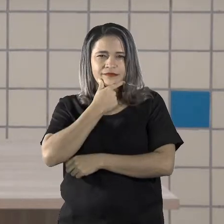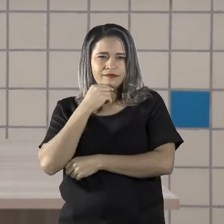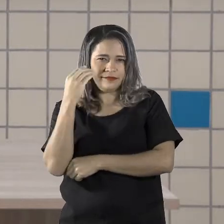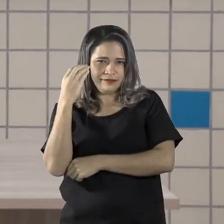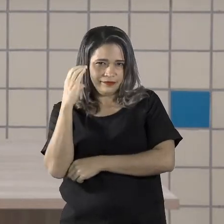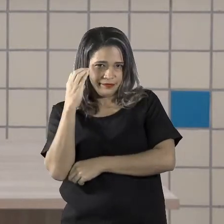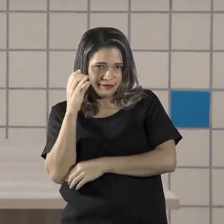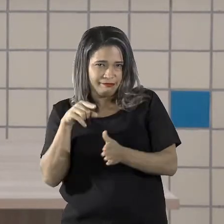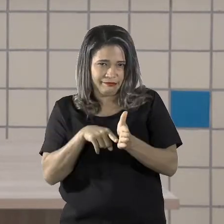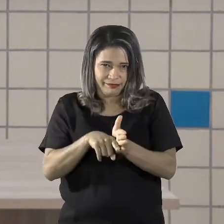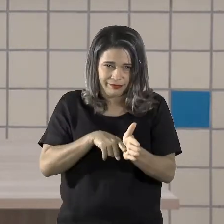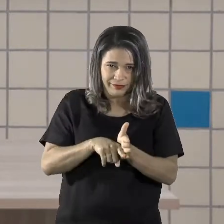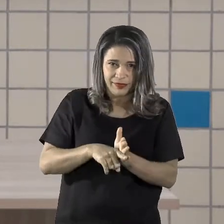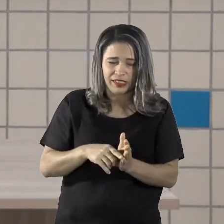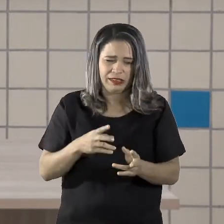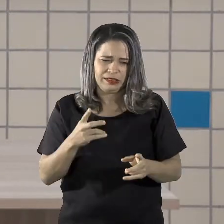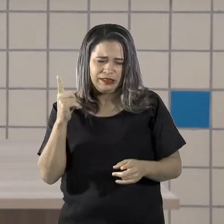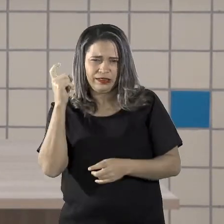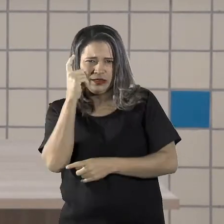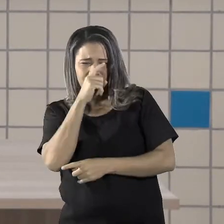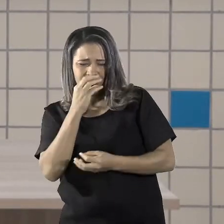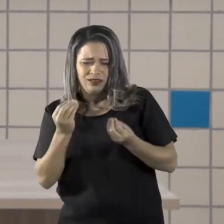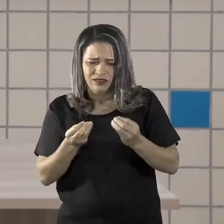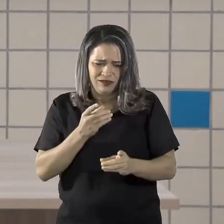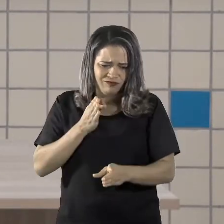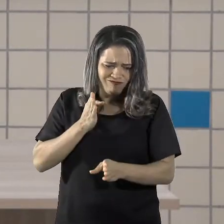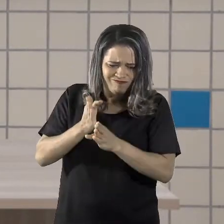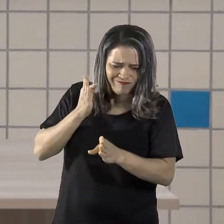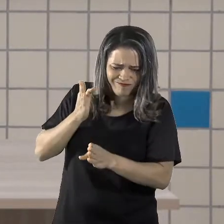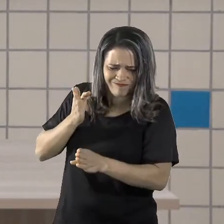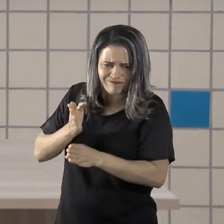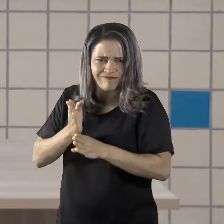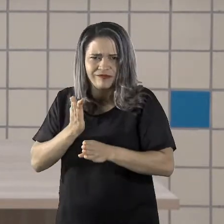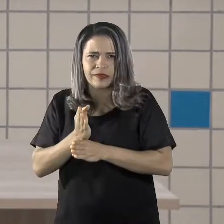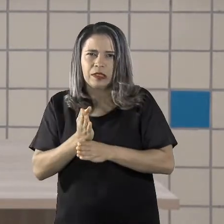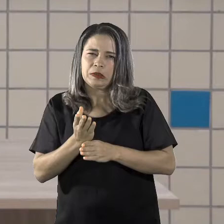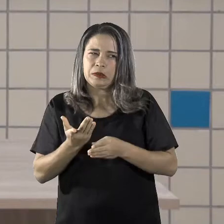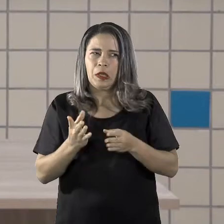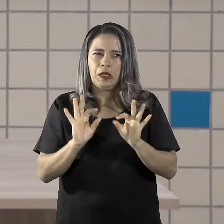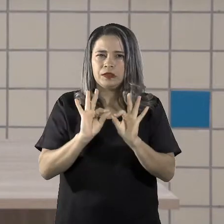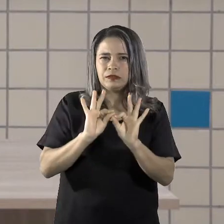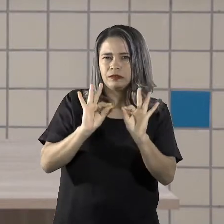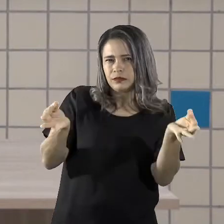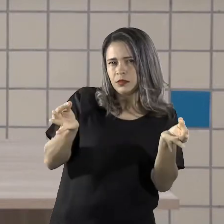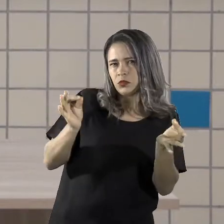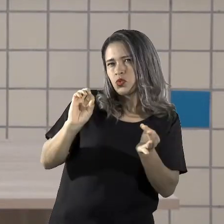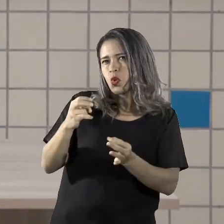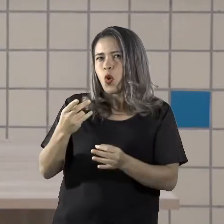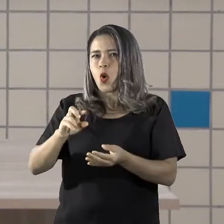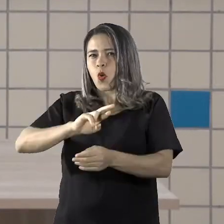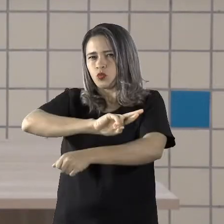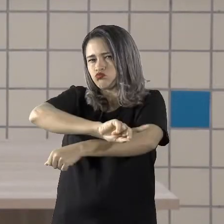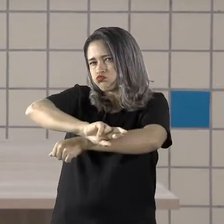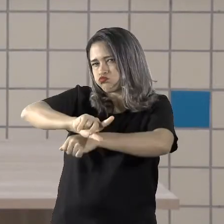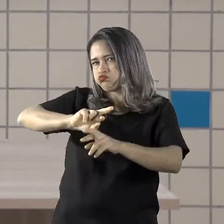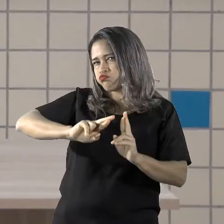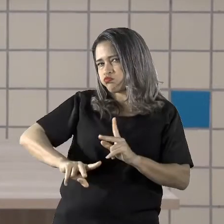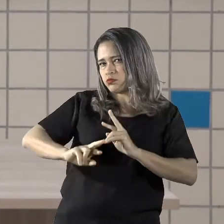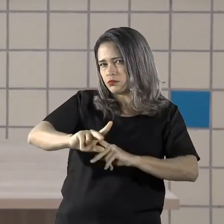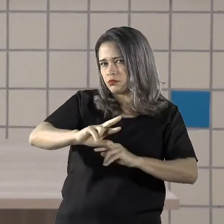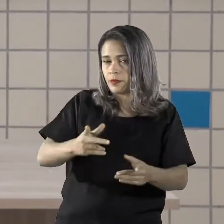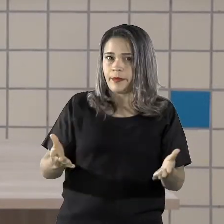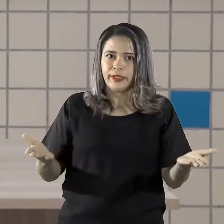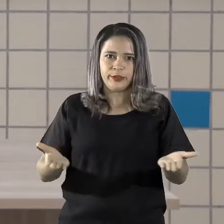dificuldade de reconhecer essas substâncias químicas se eram compostas ou se eram simples. Mas hoje em dia, com o